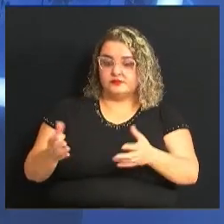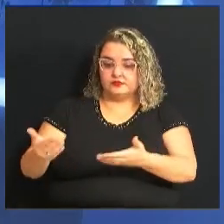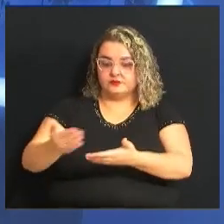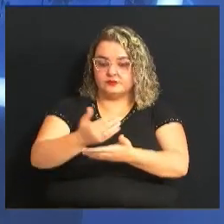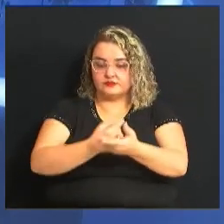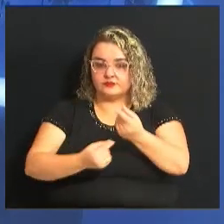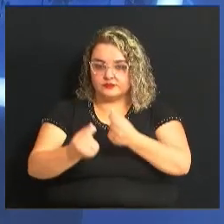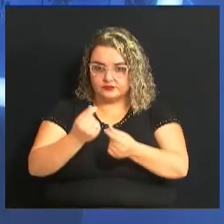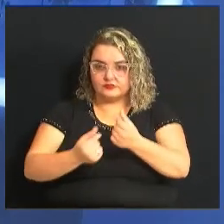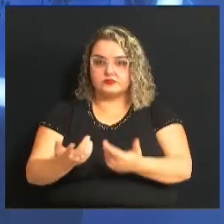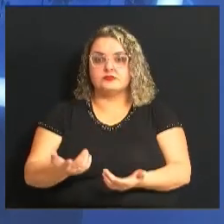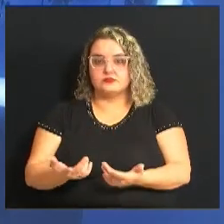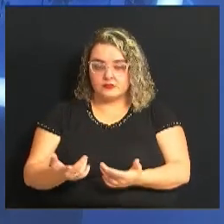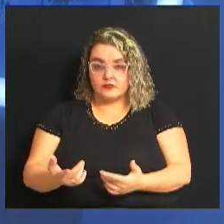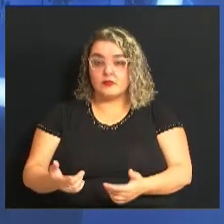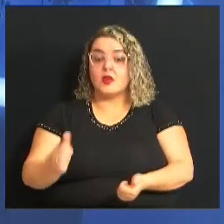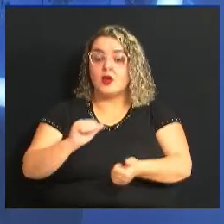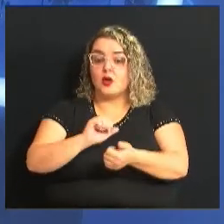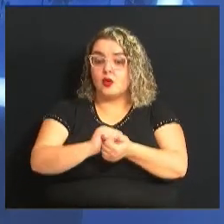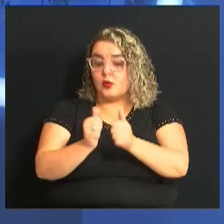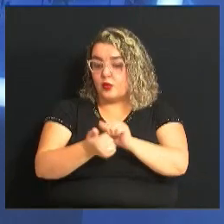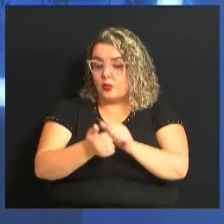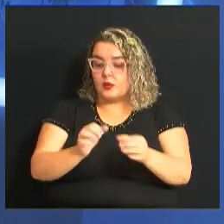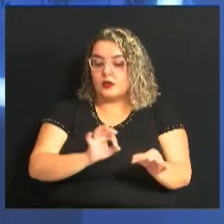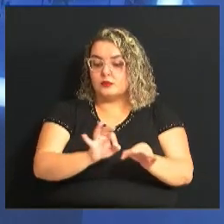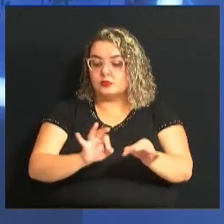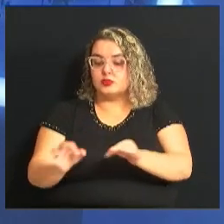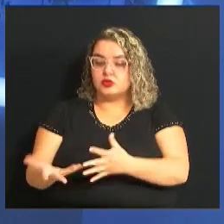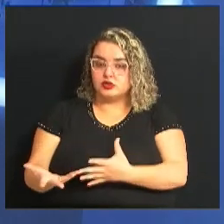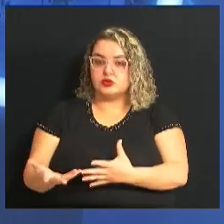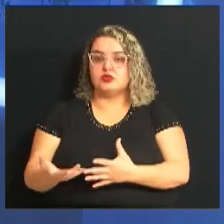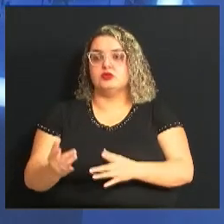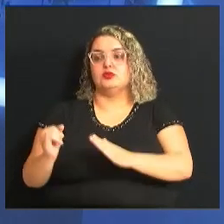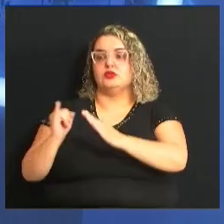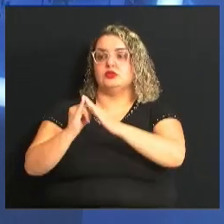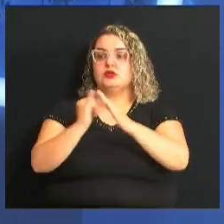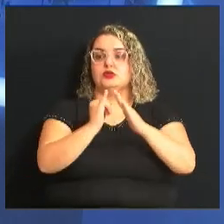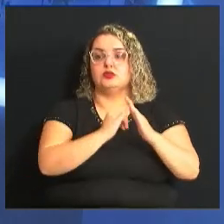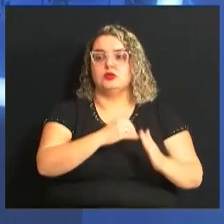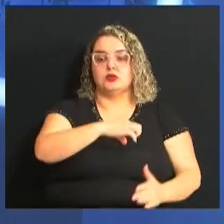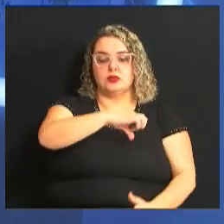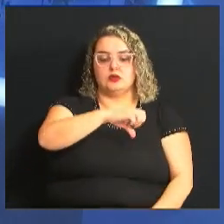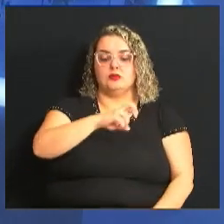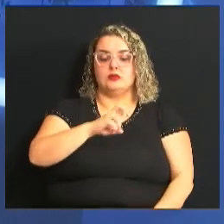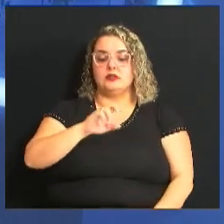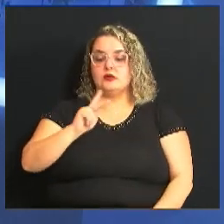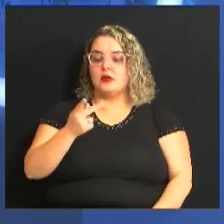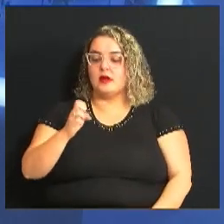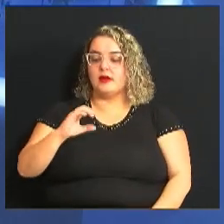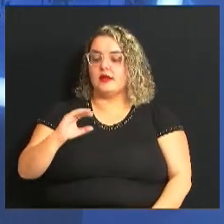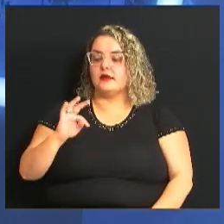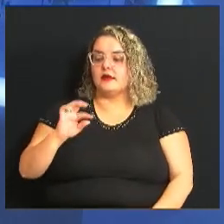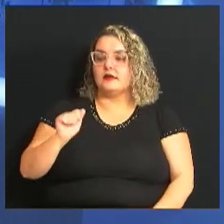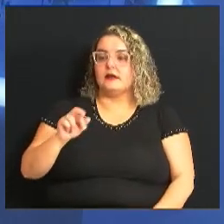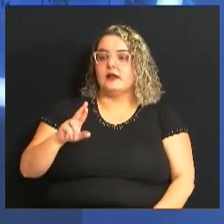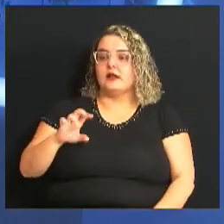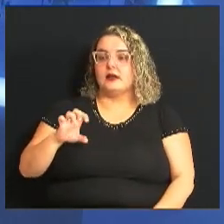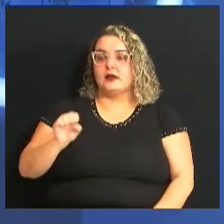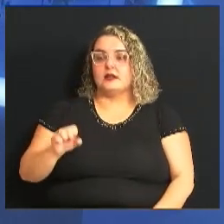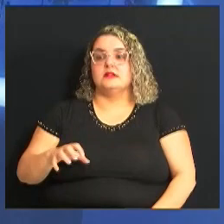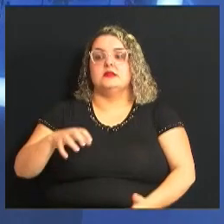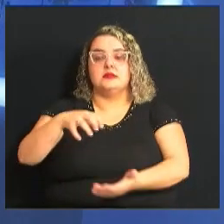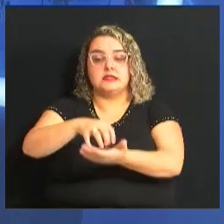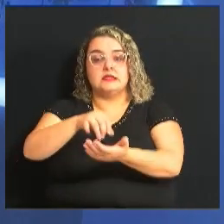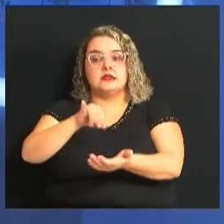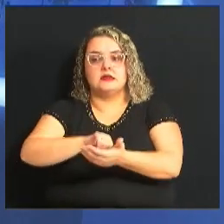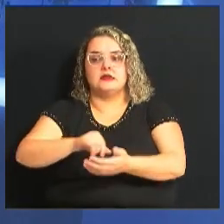O projeto de reabilitação dos imóveis abrange aí uma área de 95 hectares da região central, formado pelas